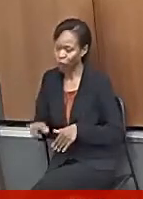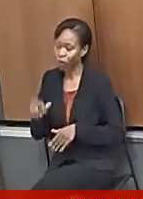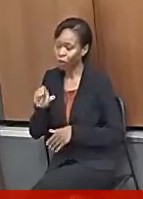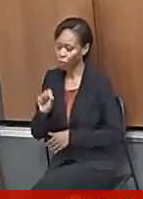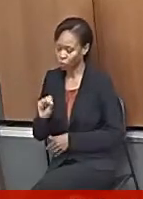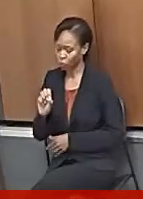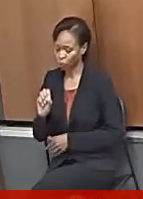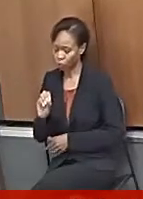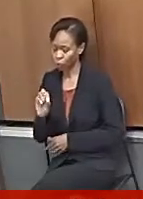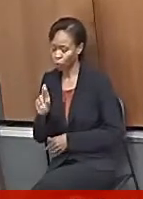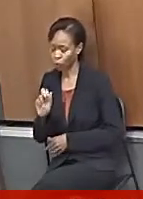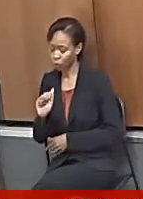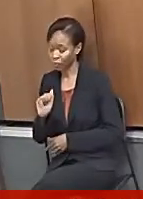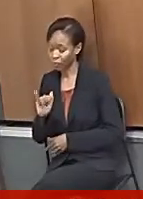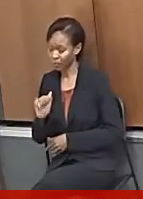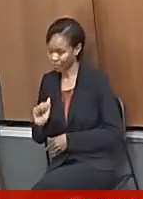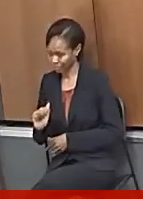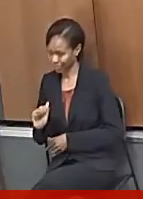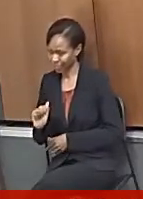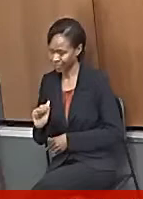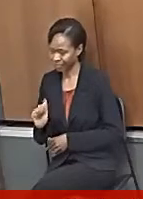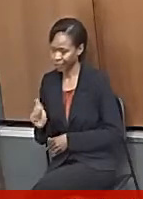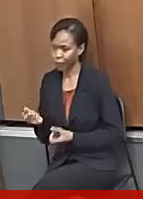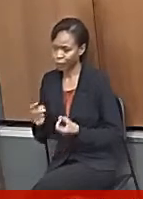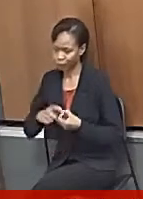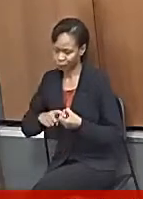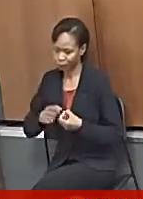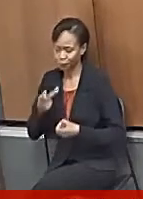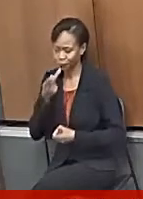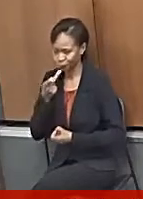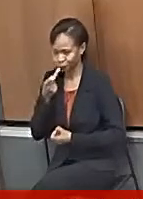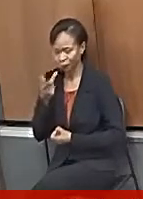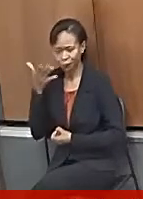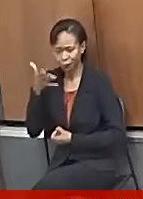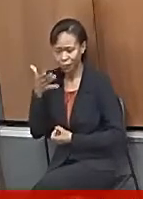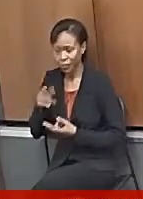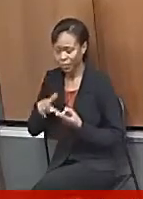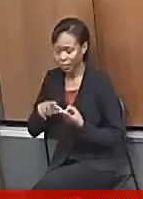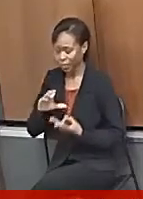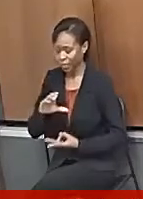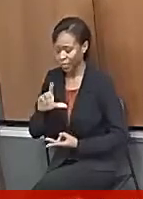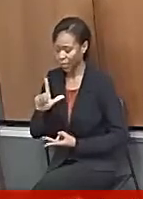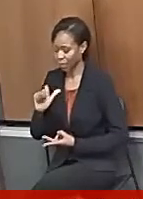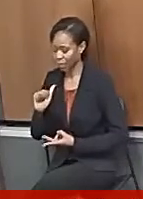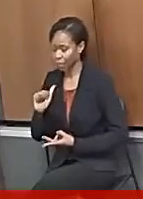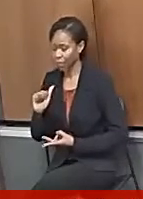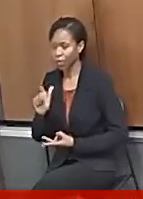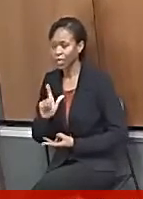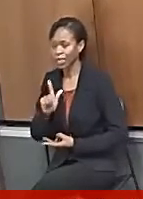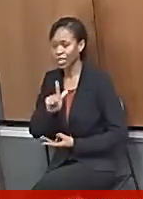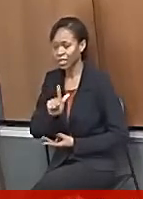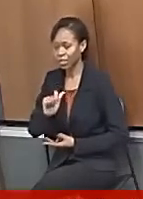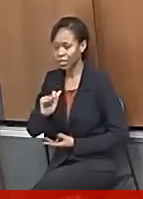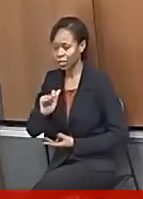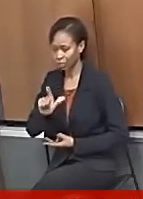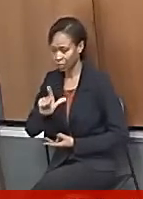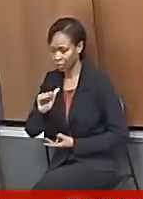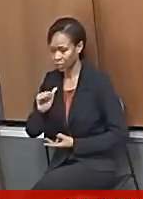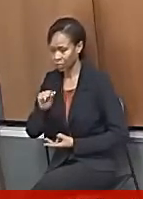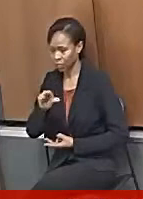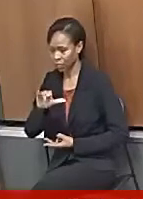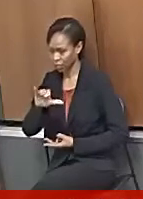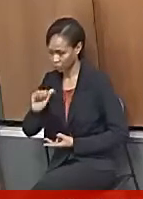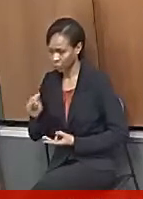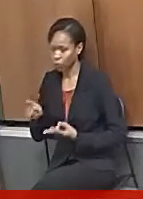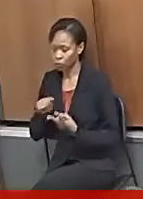obrigado abraços ea claudia netto que fica gláucia e vou passar a palavra a doutora